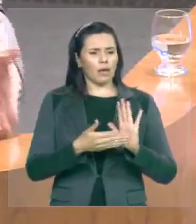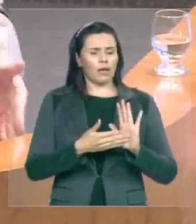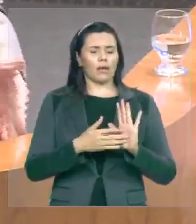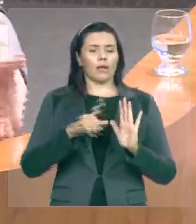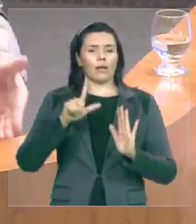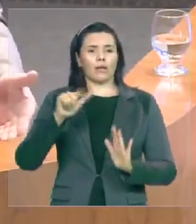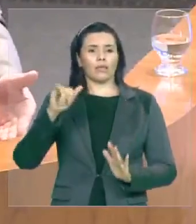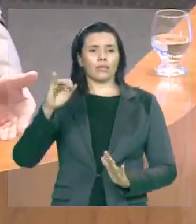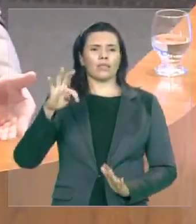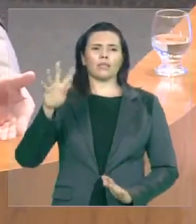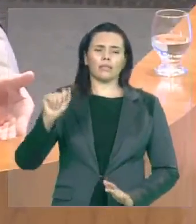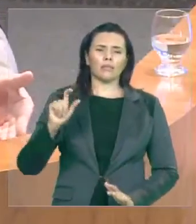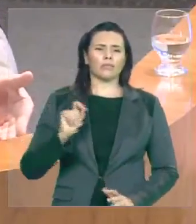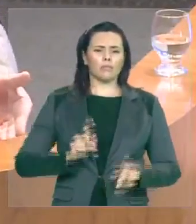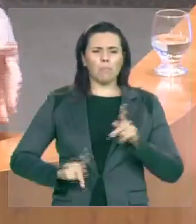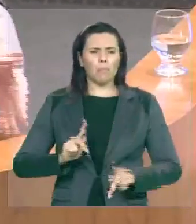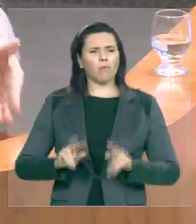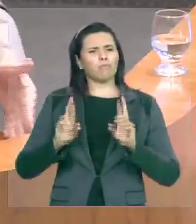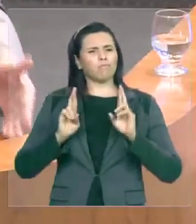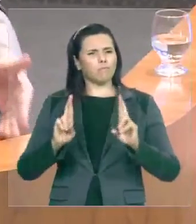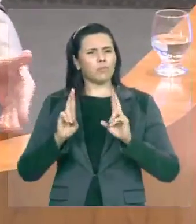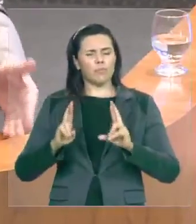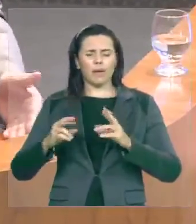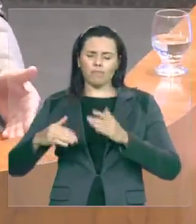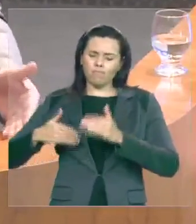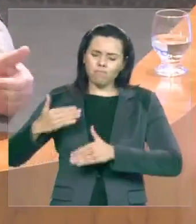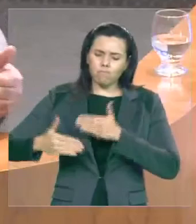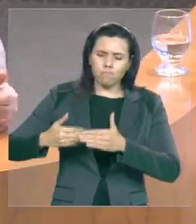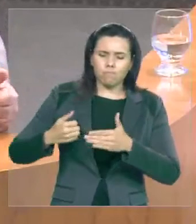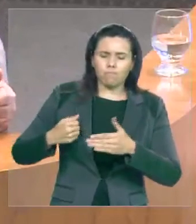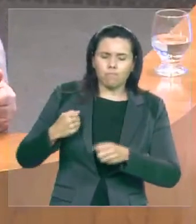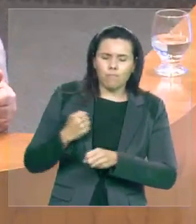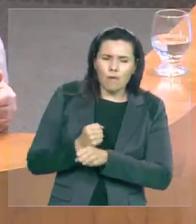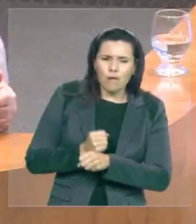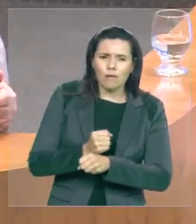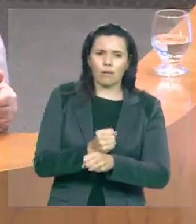tão esperada, tão desejada